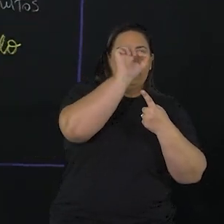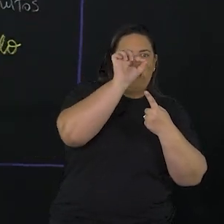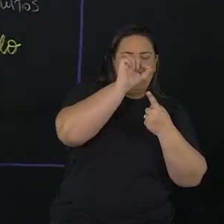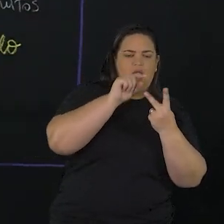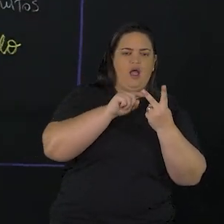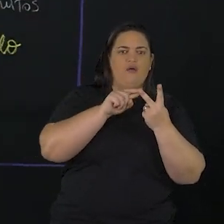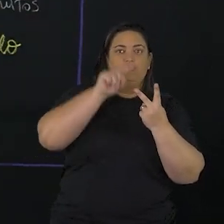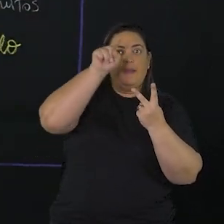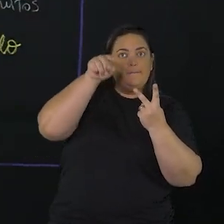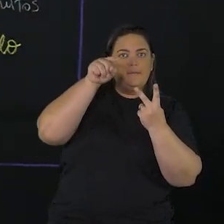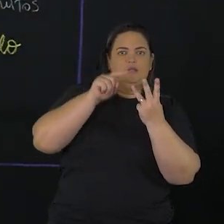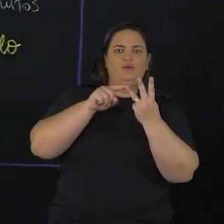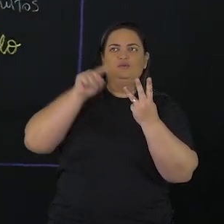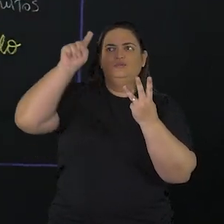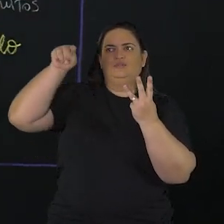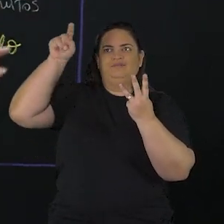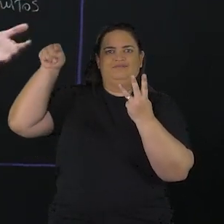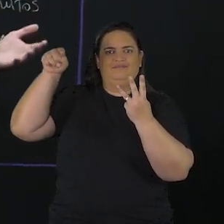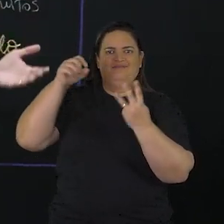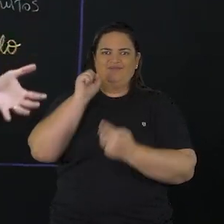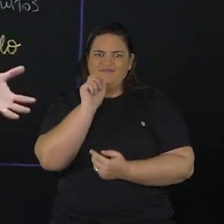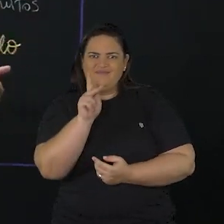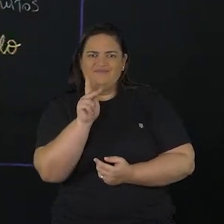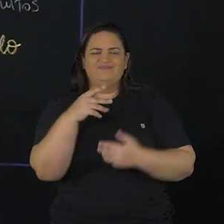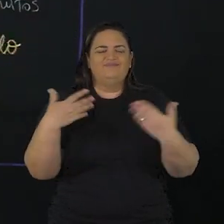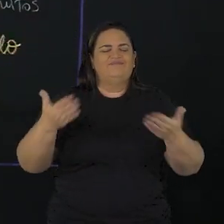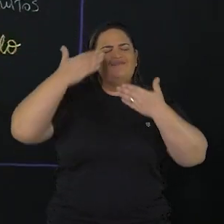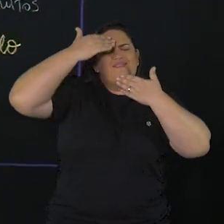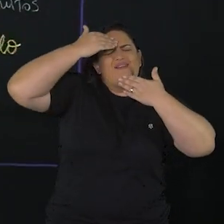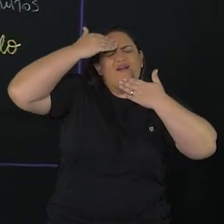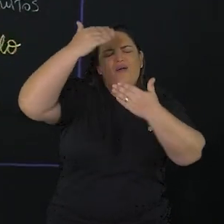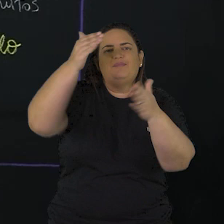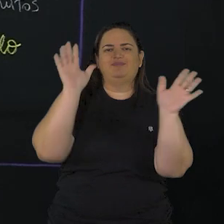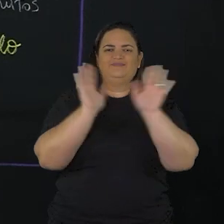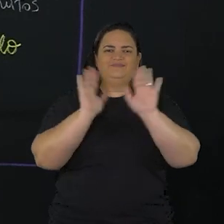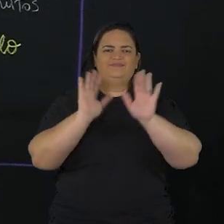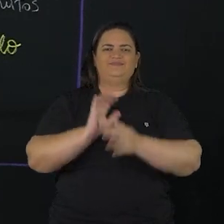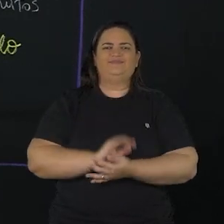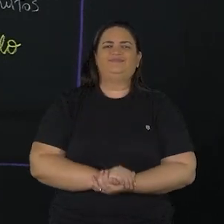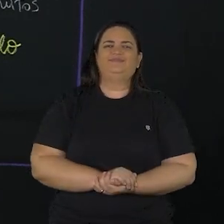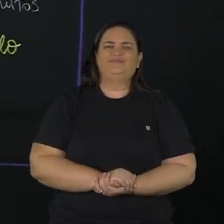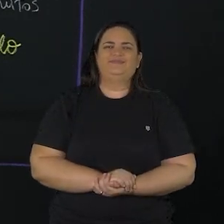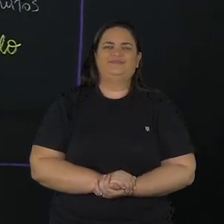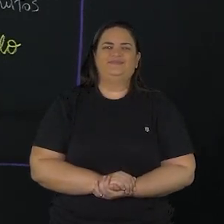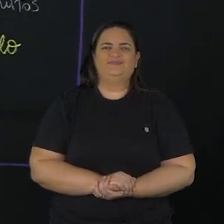minutos e segundos. Ok, pessoal? Então, muito obrigado e tchau.